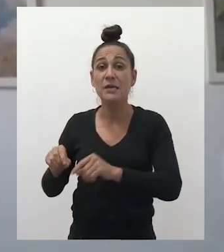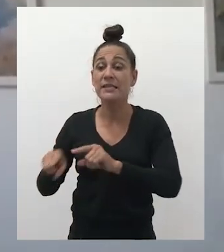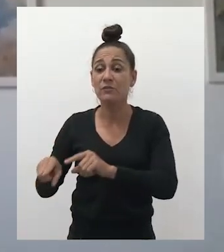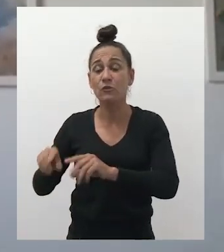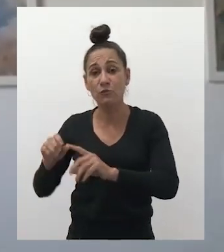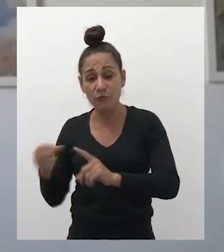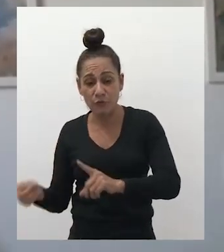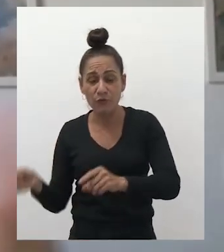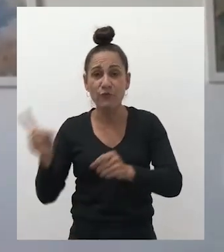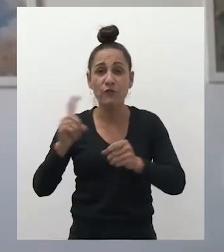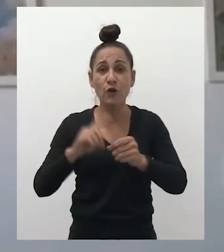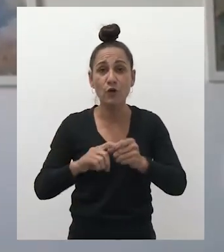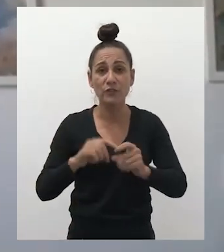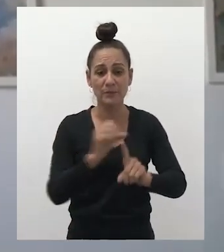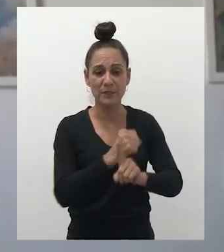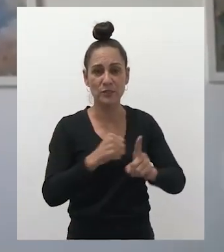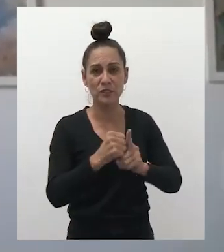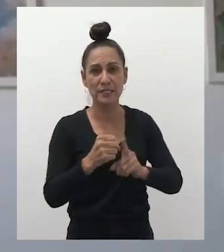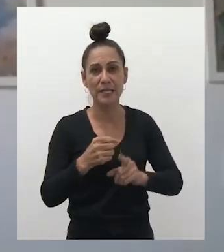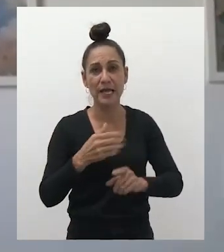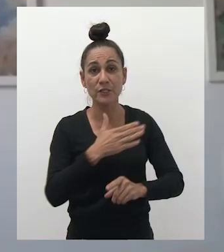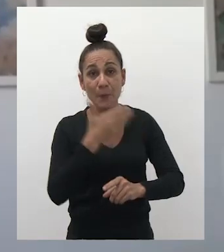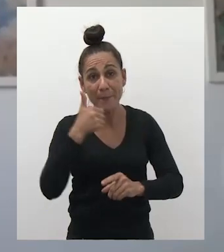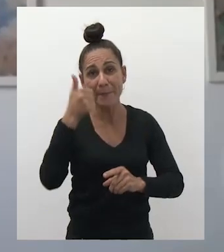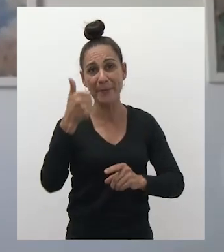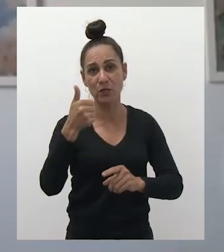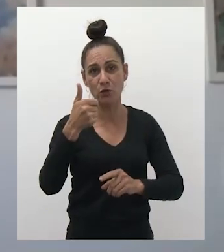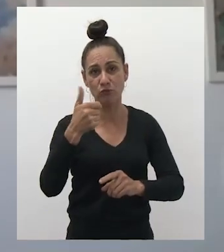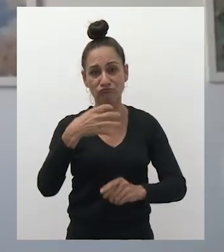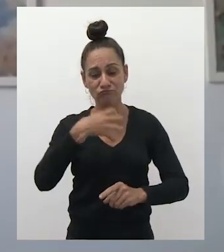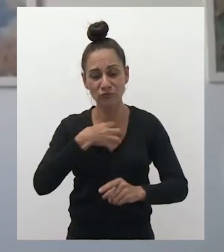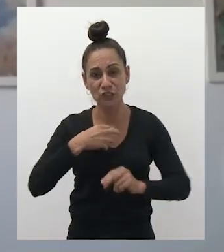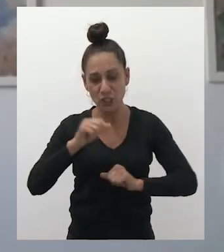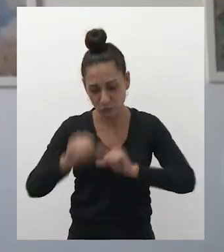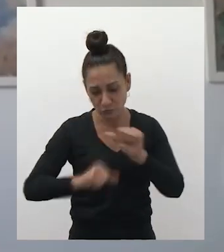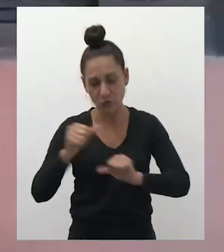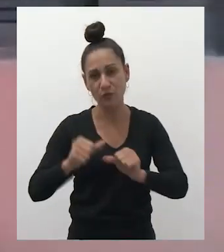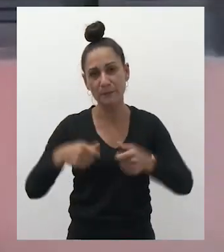na sociedade. Me parece que a gente vai estar mais próximo disso.